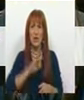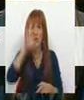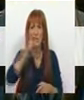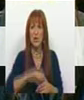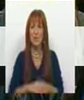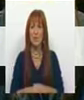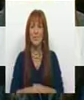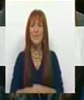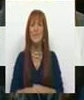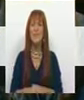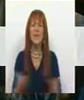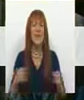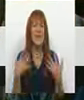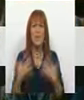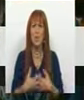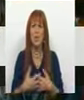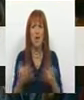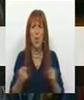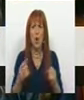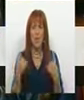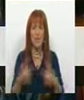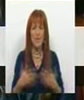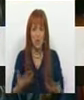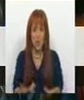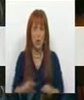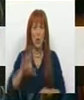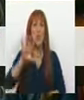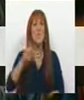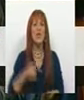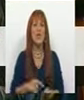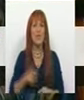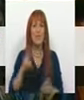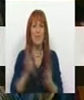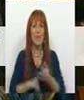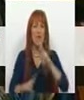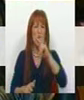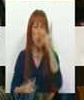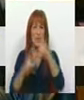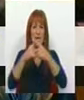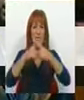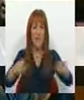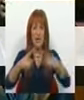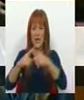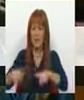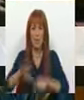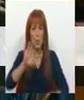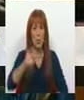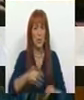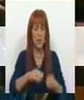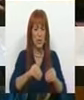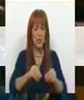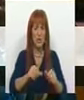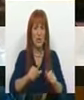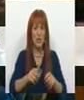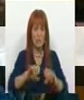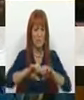ministro, ninguém tem dúvidas que temos hoje um país com duas realidades bem distintas. Um país